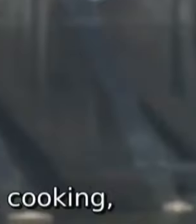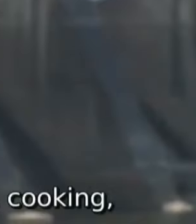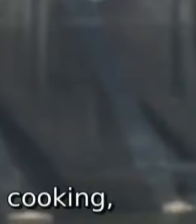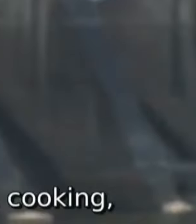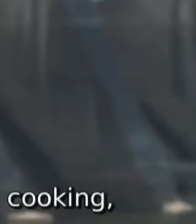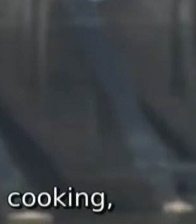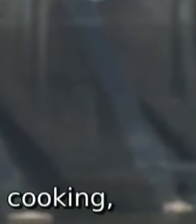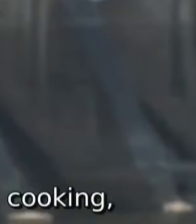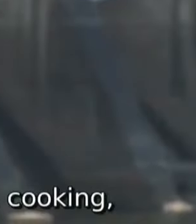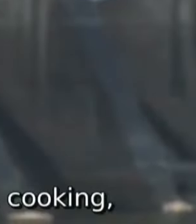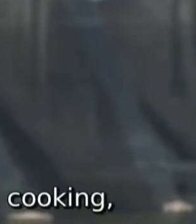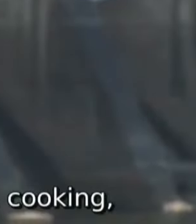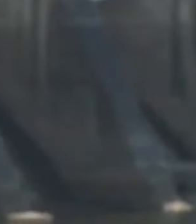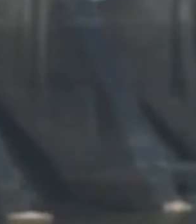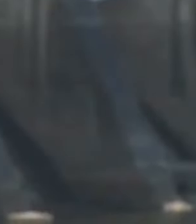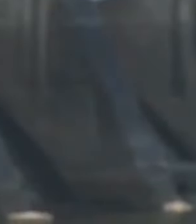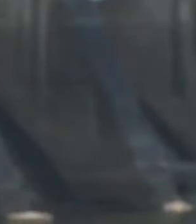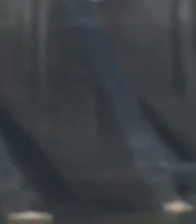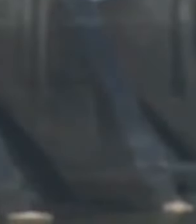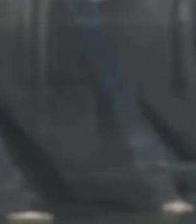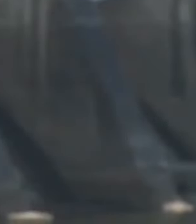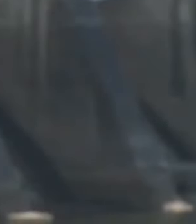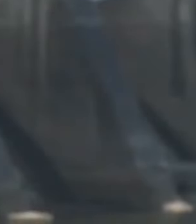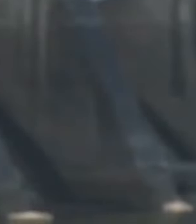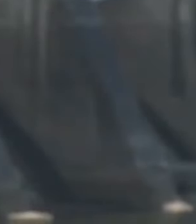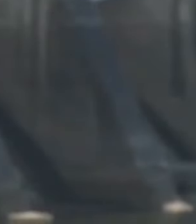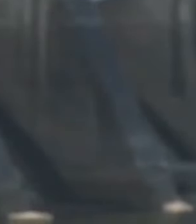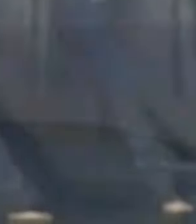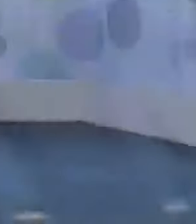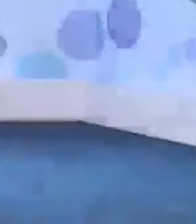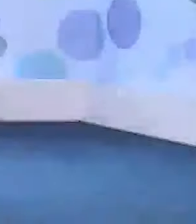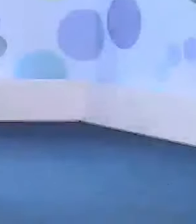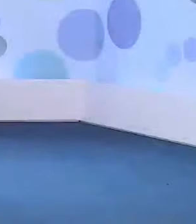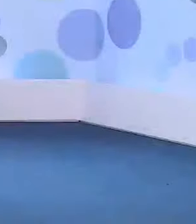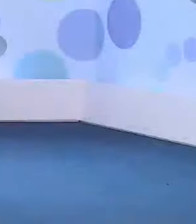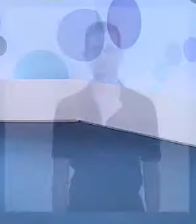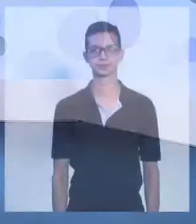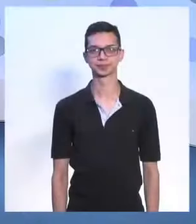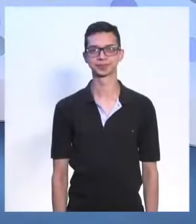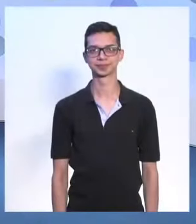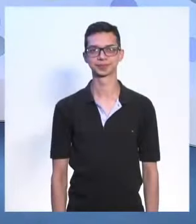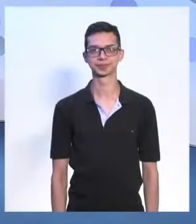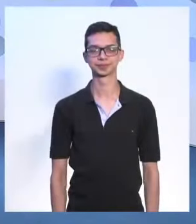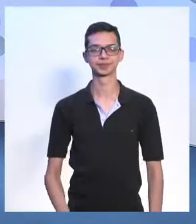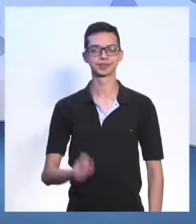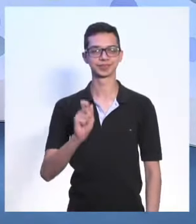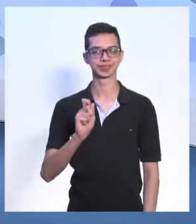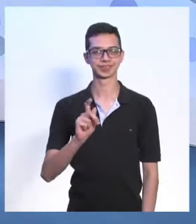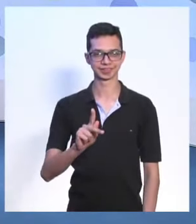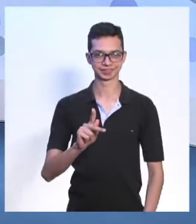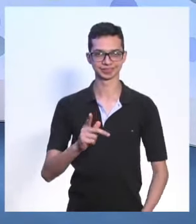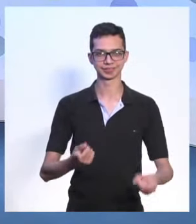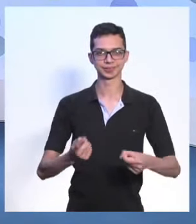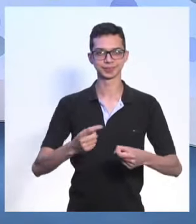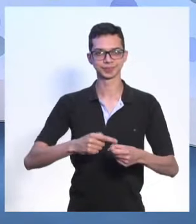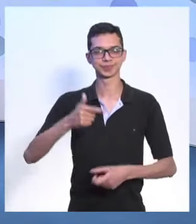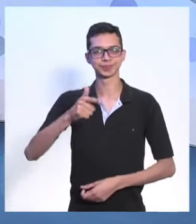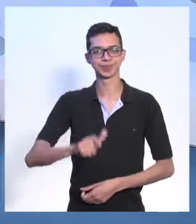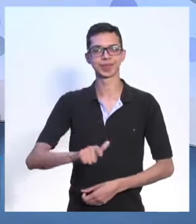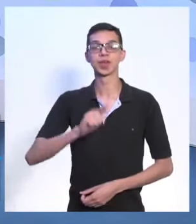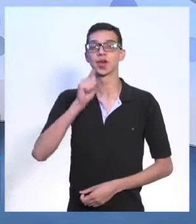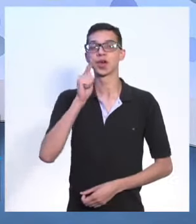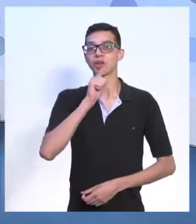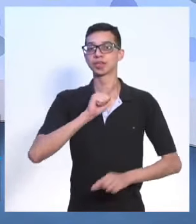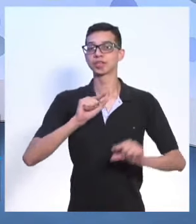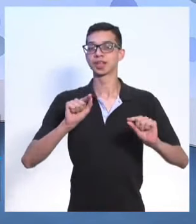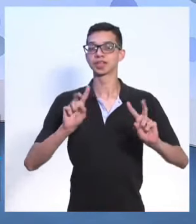control, industrial processes, cooking, and other activities. Ok, you're back. Okay. Conseguimos aí pegar mais